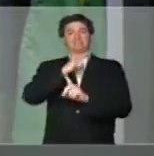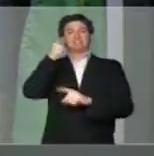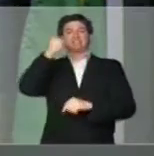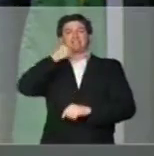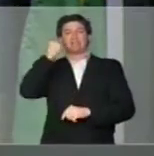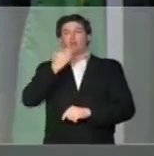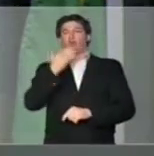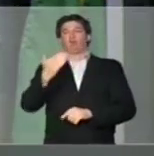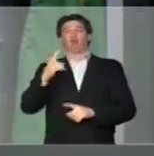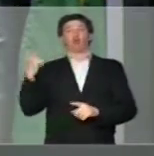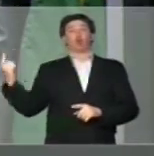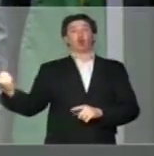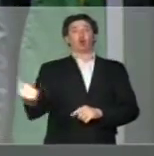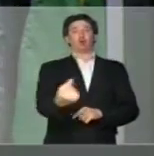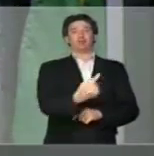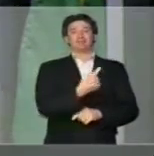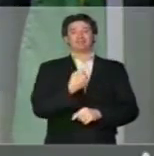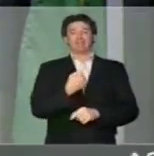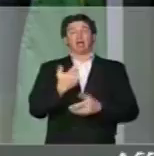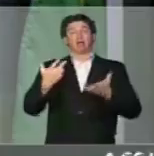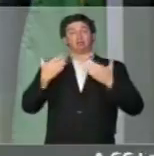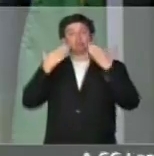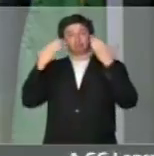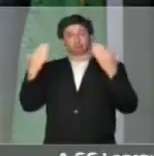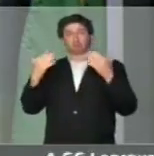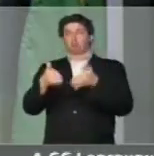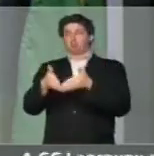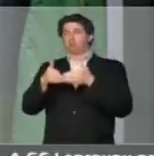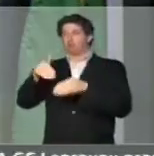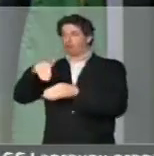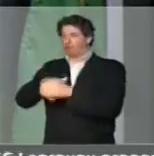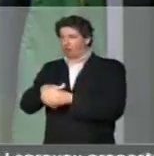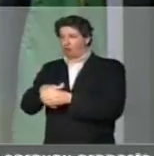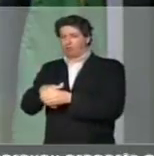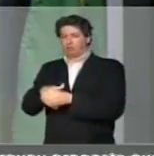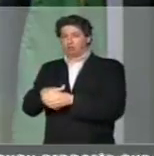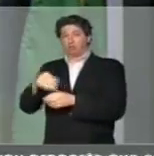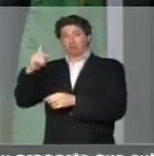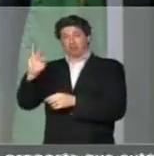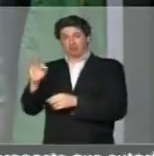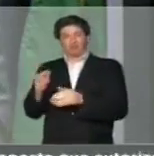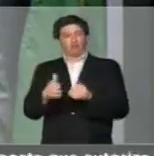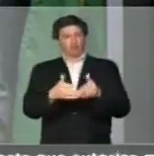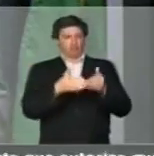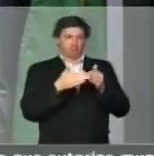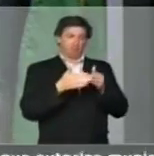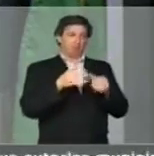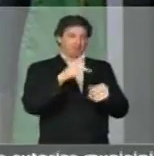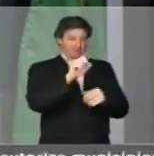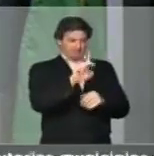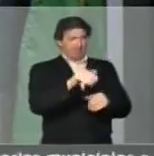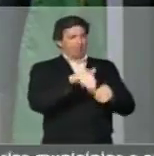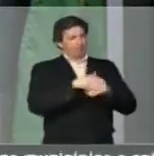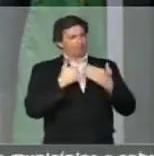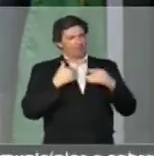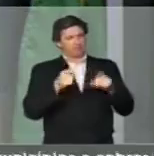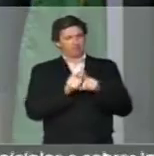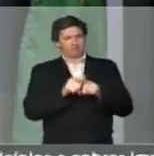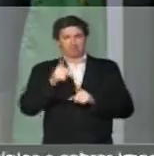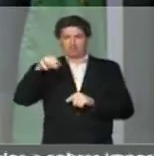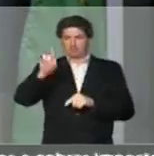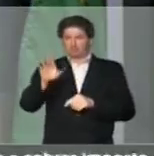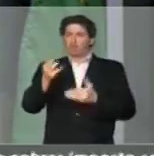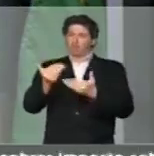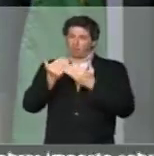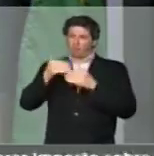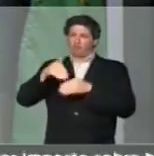todos. E ali se apresentava pedindo voto àqueles que votavam com o PT, que votavam com o PSDB, que votavam com o